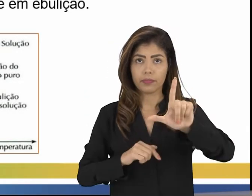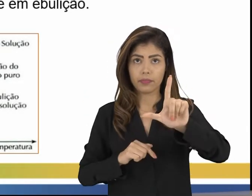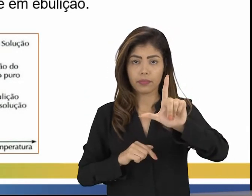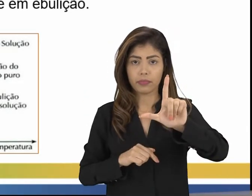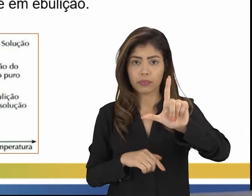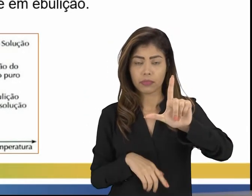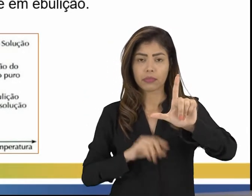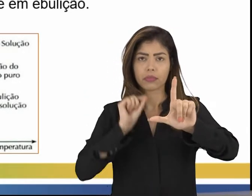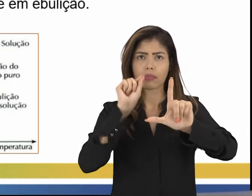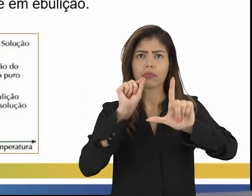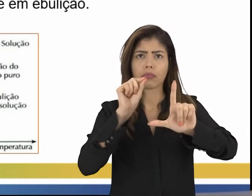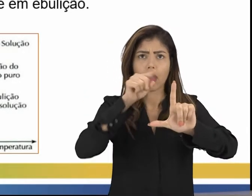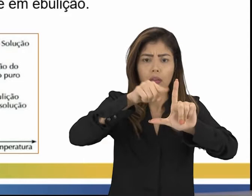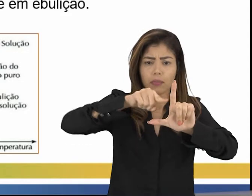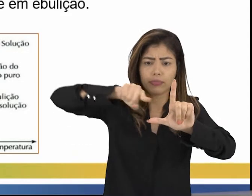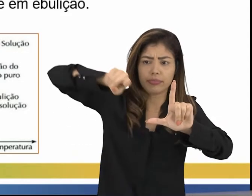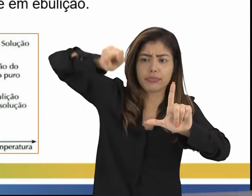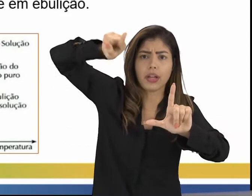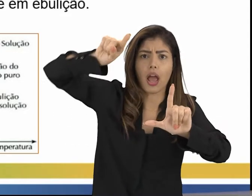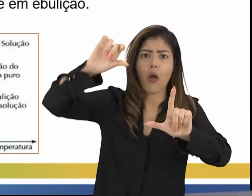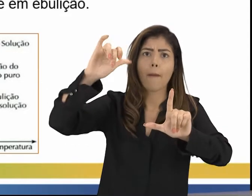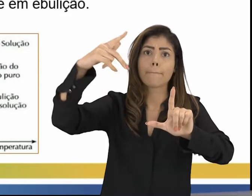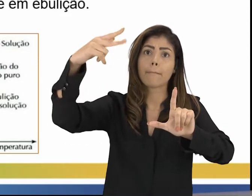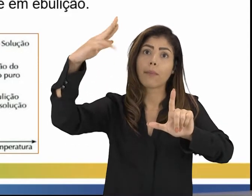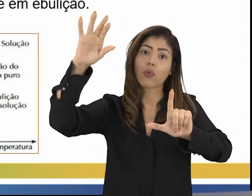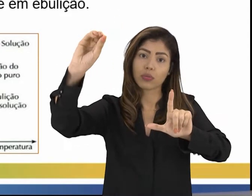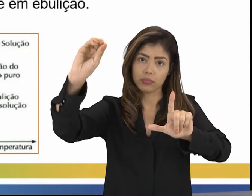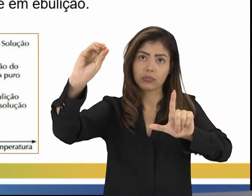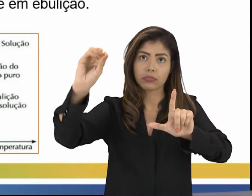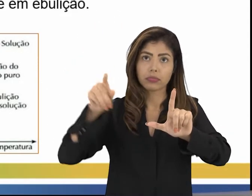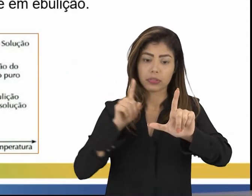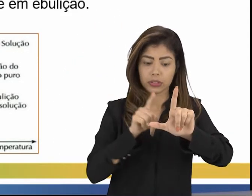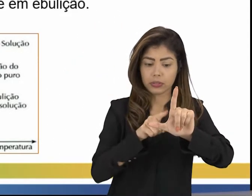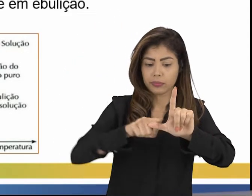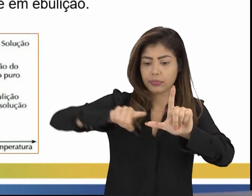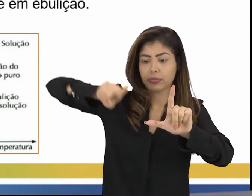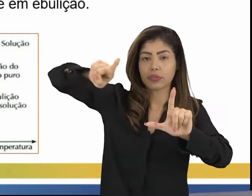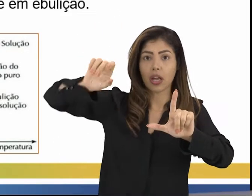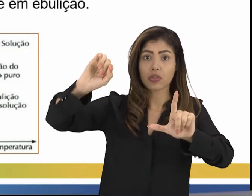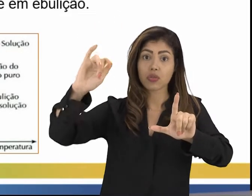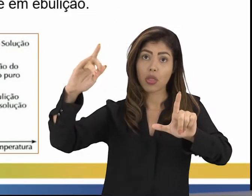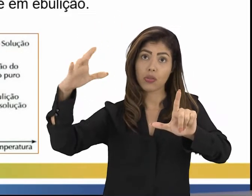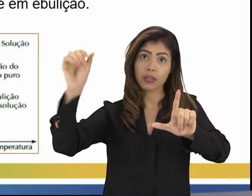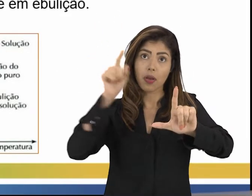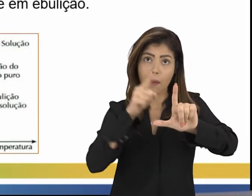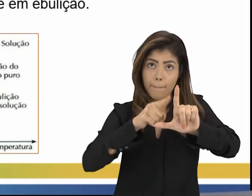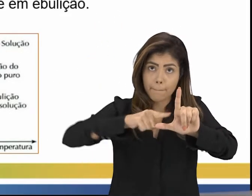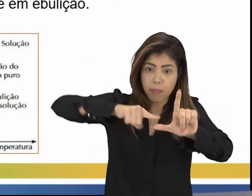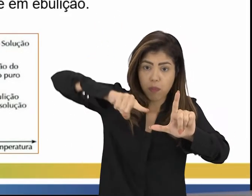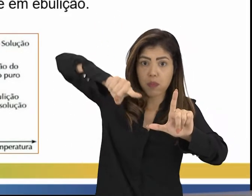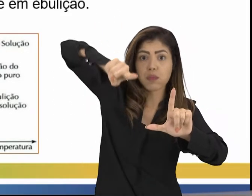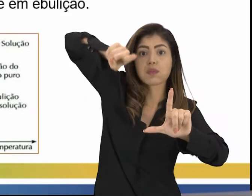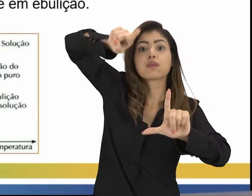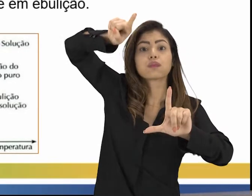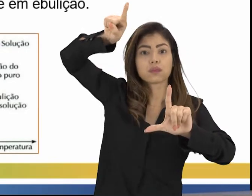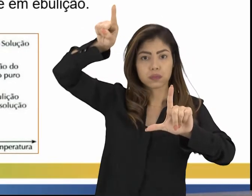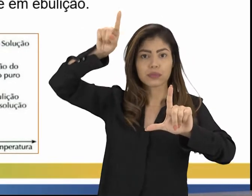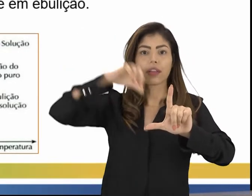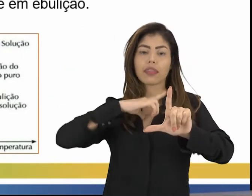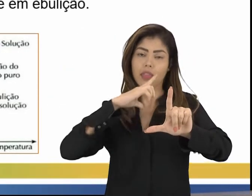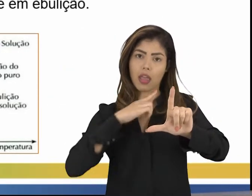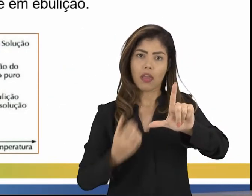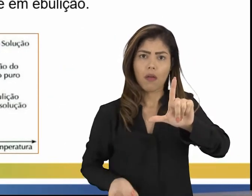temos aí o líquido puro e nós temos a solução. E você nota no eixo da temperatura que houve um aumento da